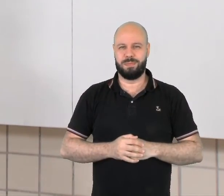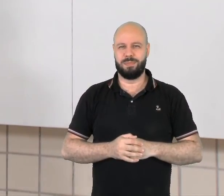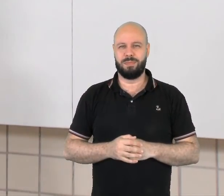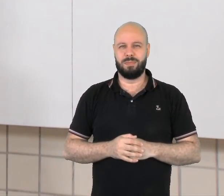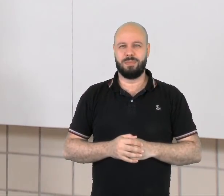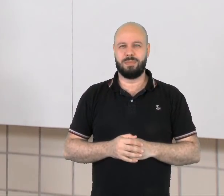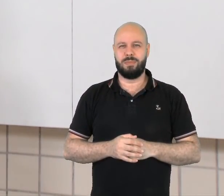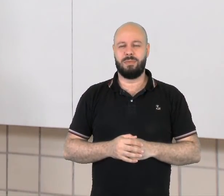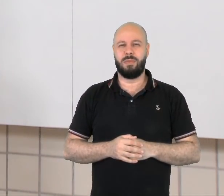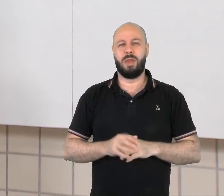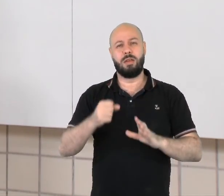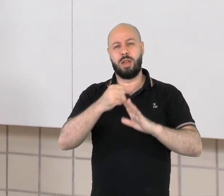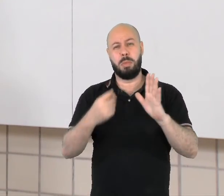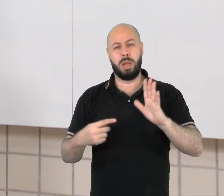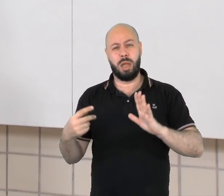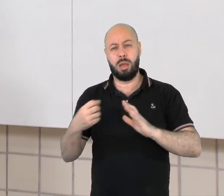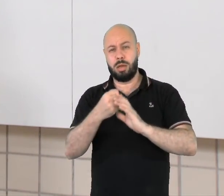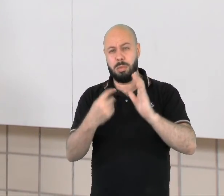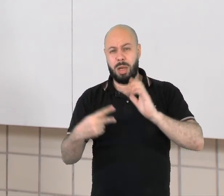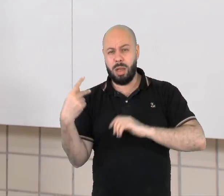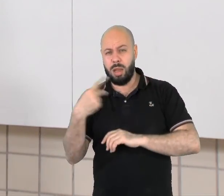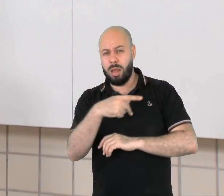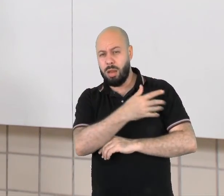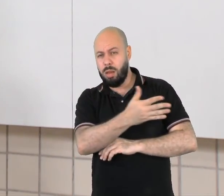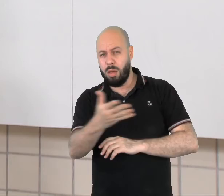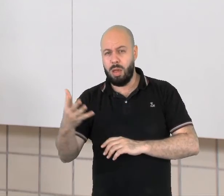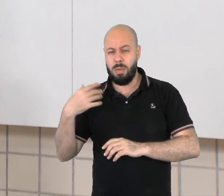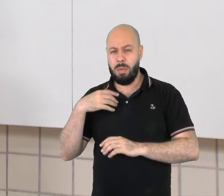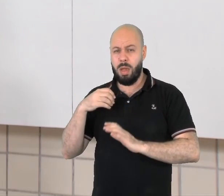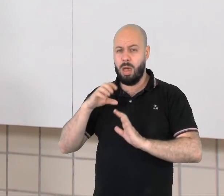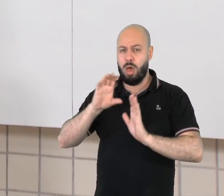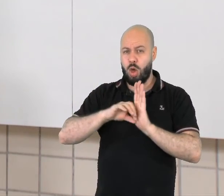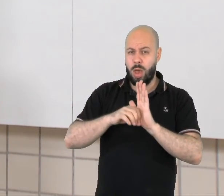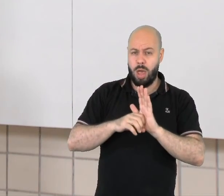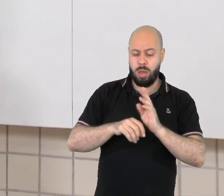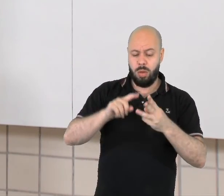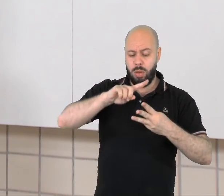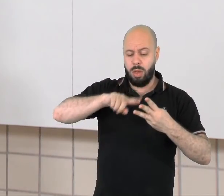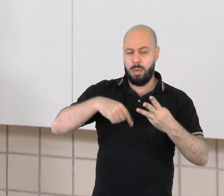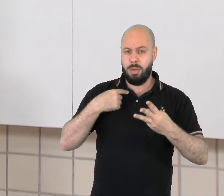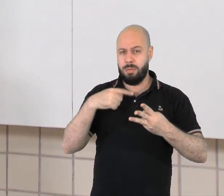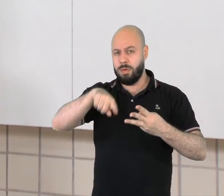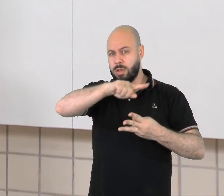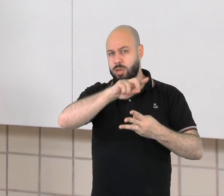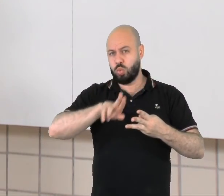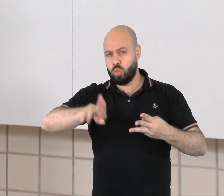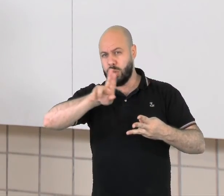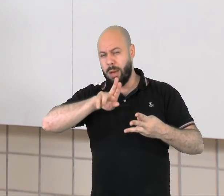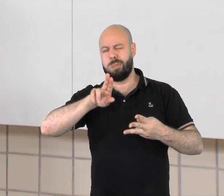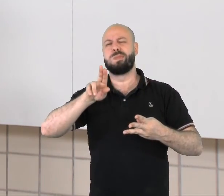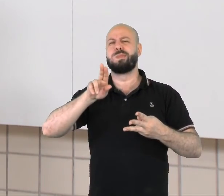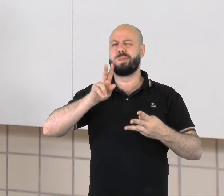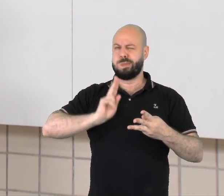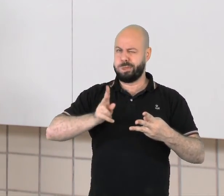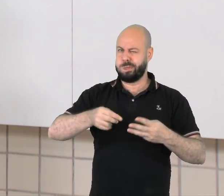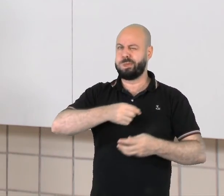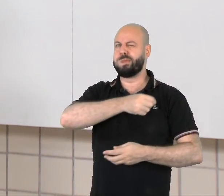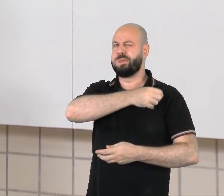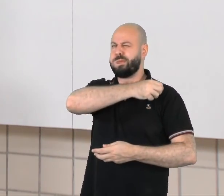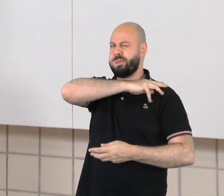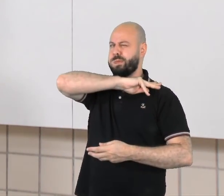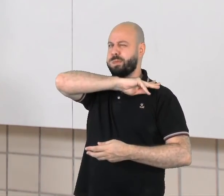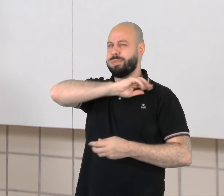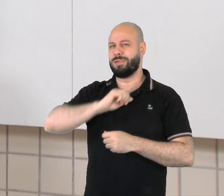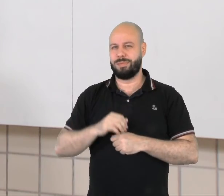dessas características, pessoal, e desses 3 conceitos muito importantes que vocês vão usar muito também no ensino médio,